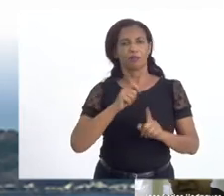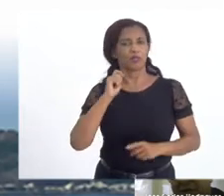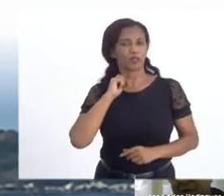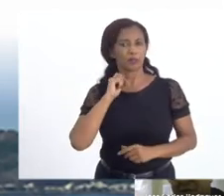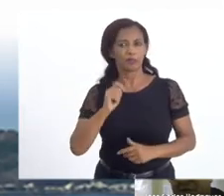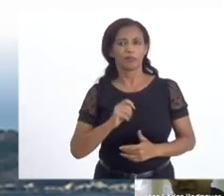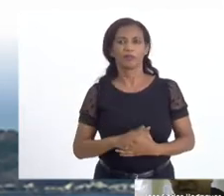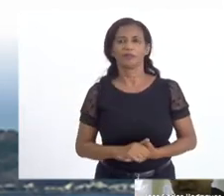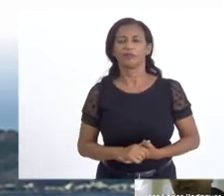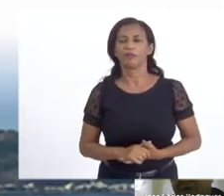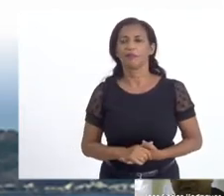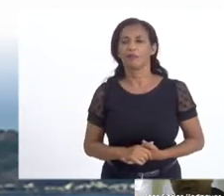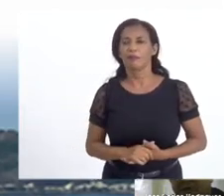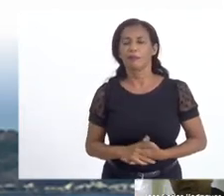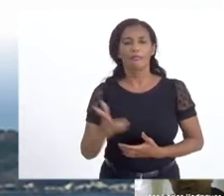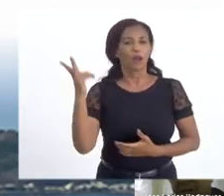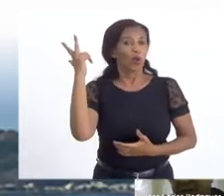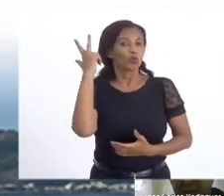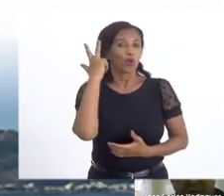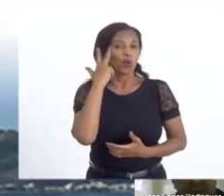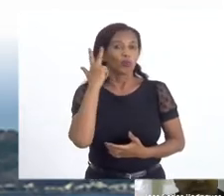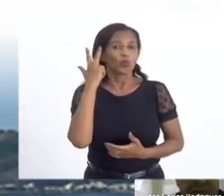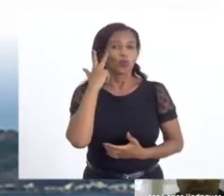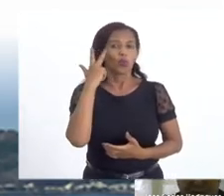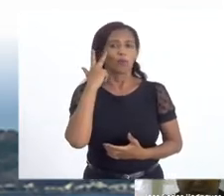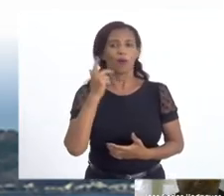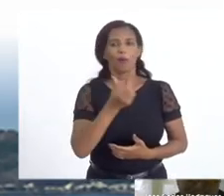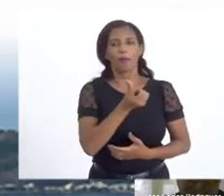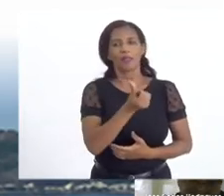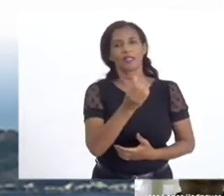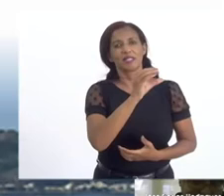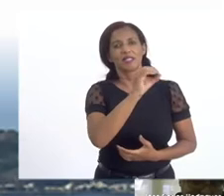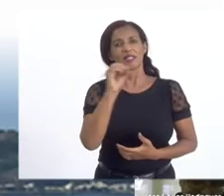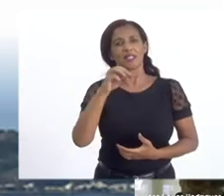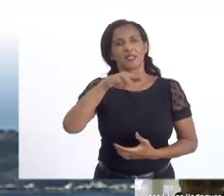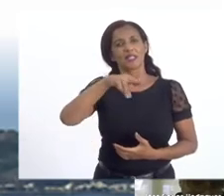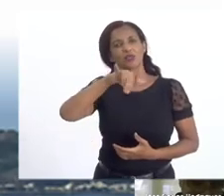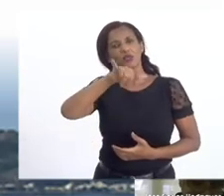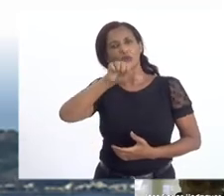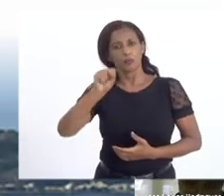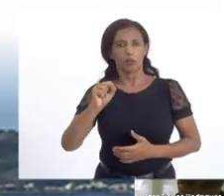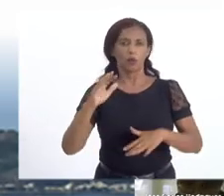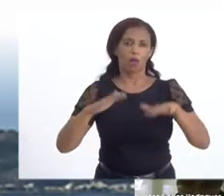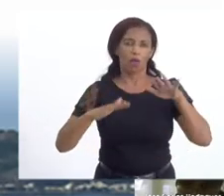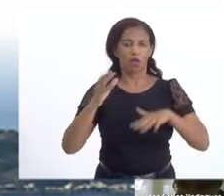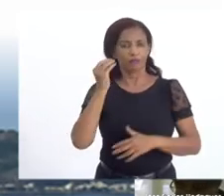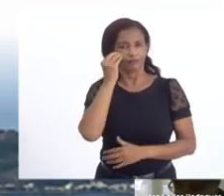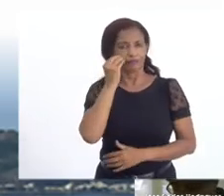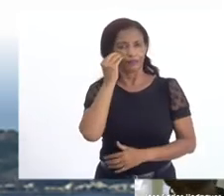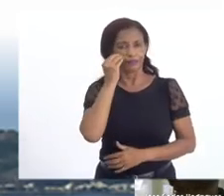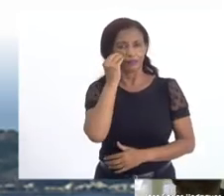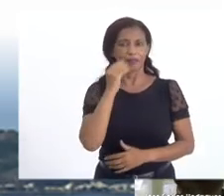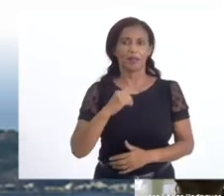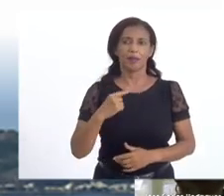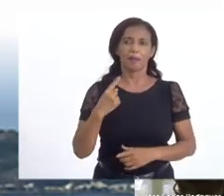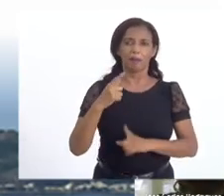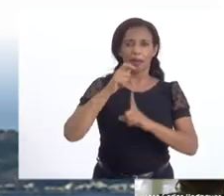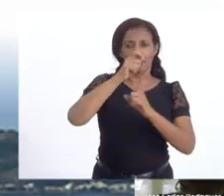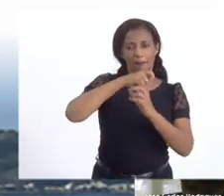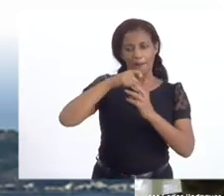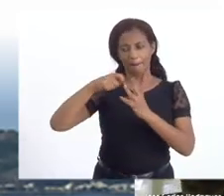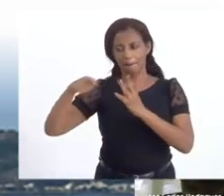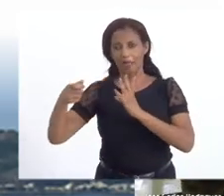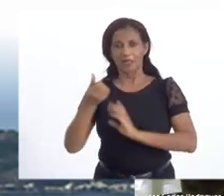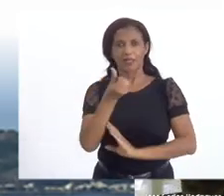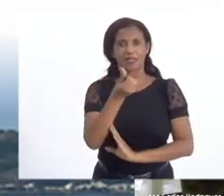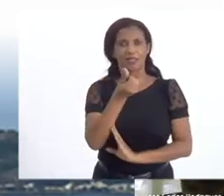da condição normal, para 600 mil passageiros, essa é a estimativa de operação para os próximos